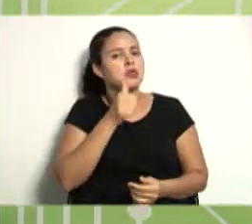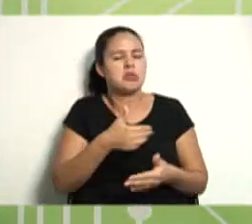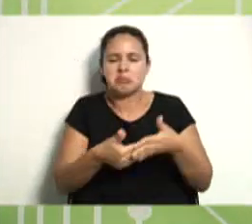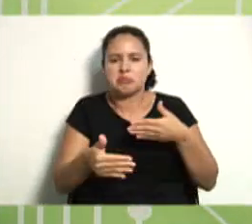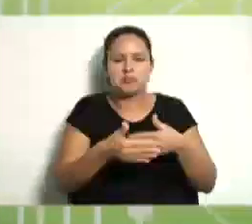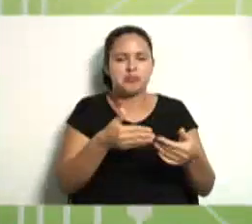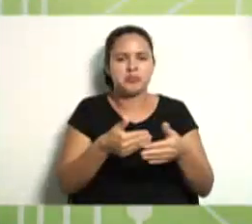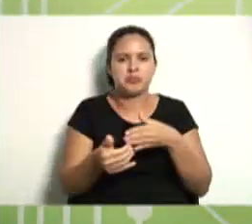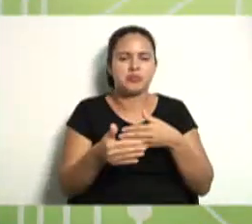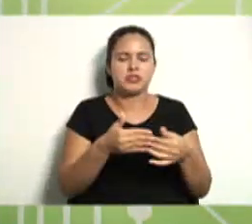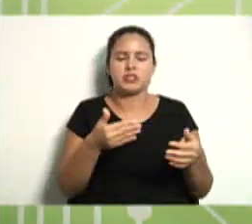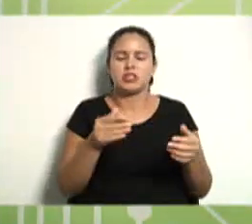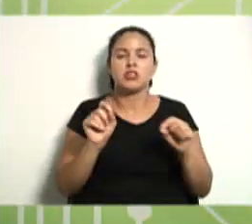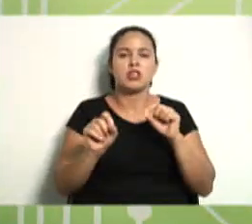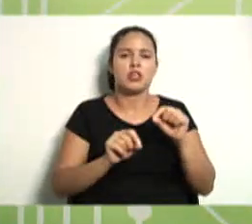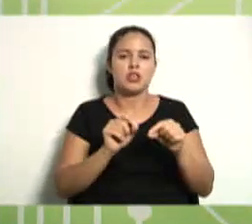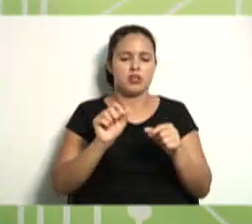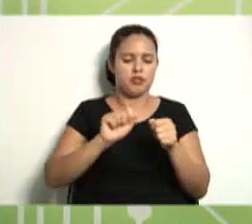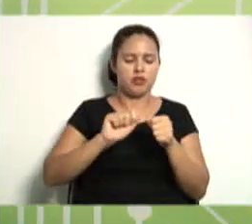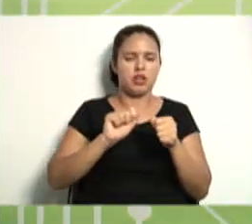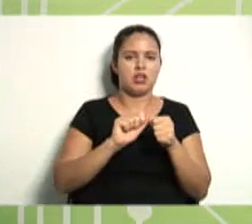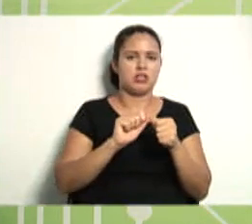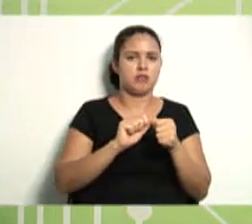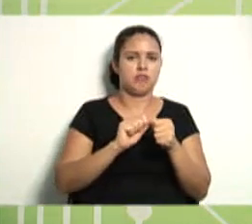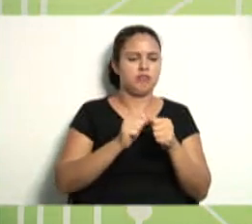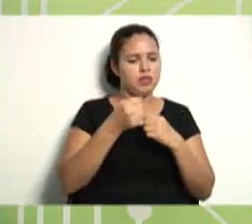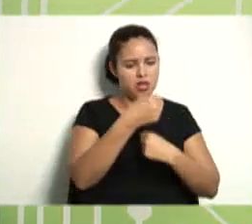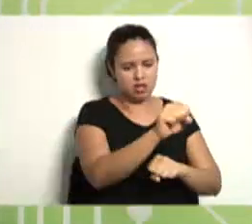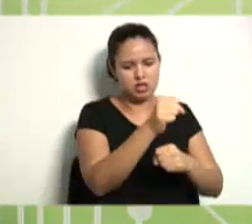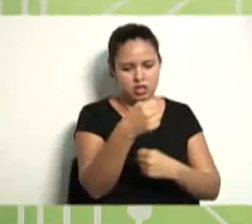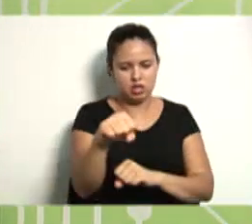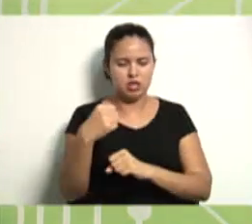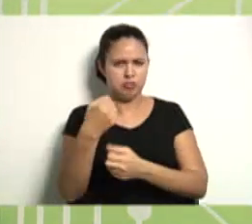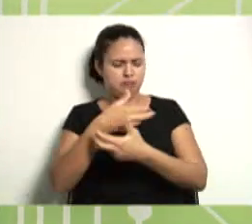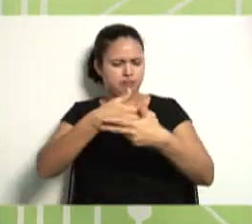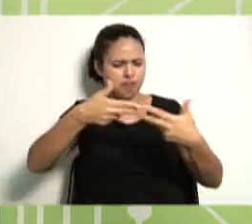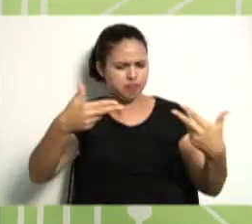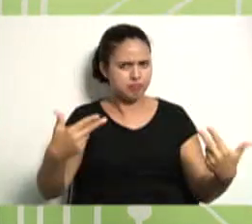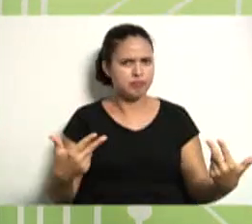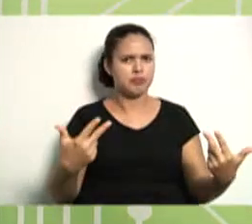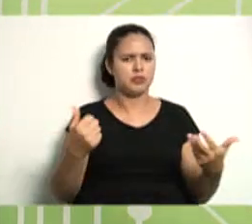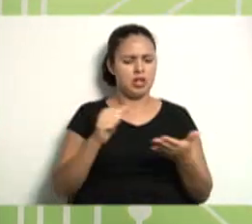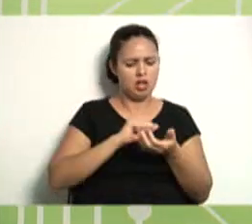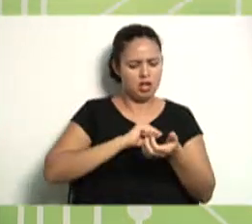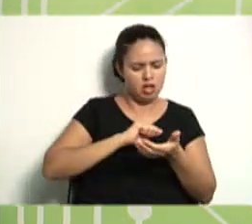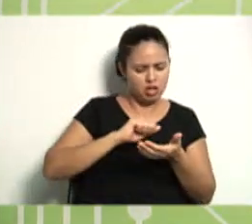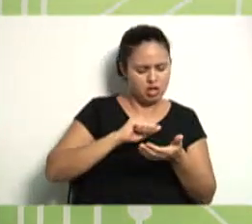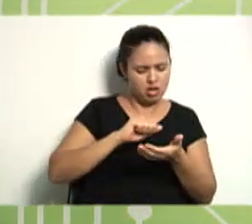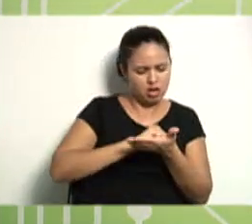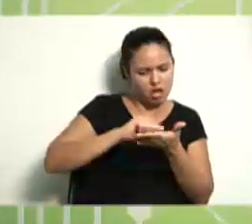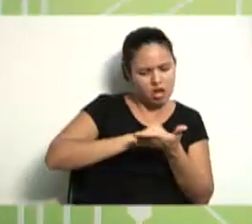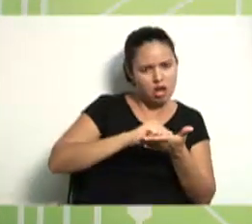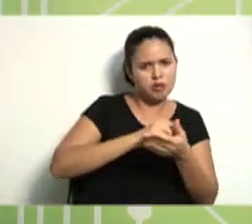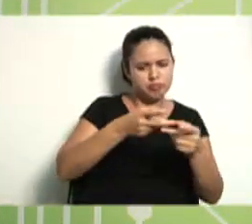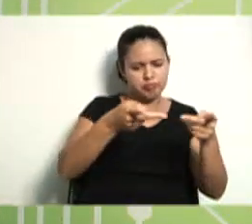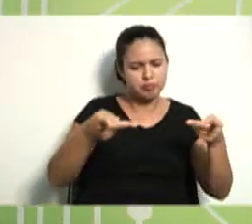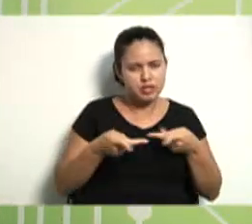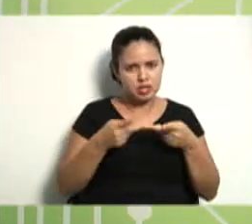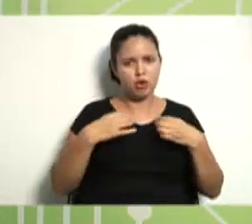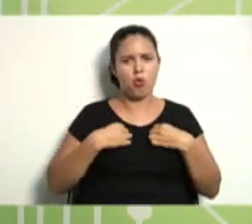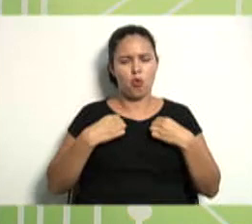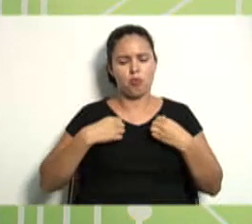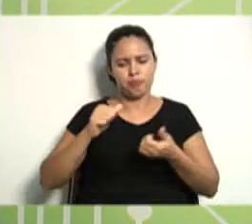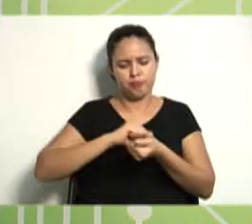uma profissional que faz isso. Mas quando eu mesma lavo a minha própria louça, cuido da minha própria